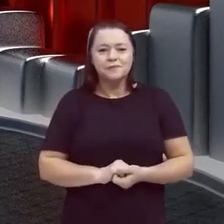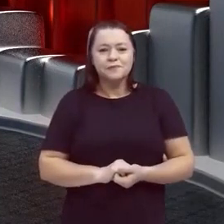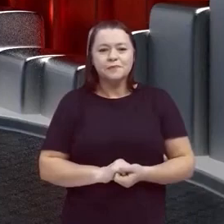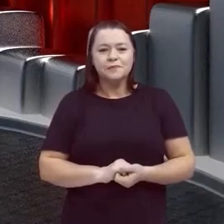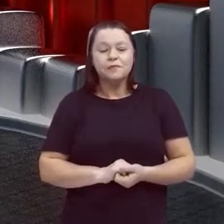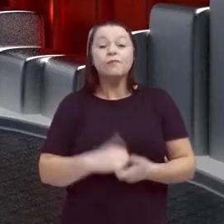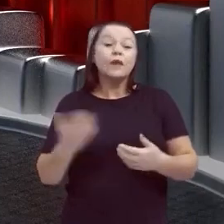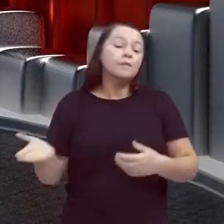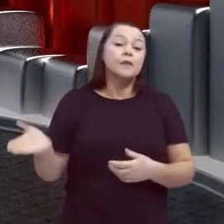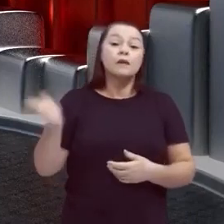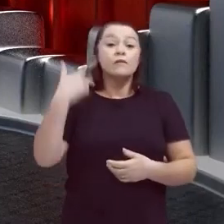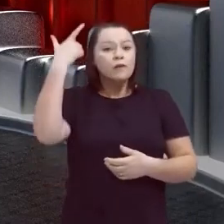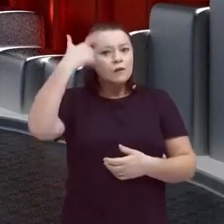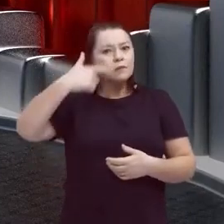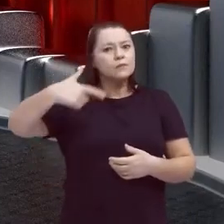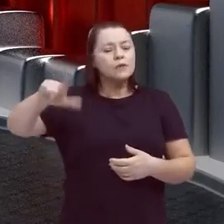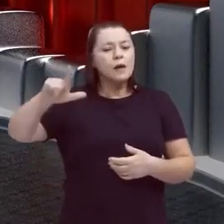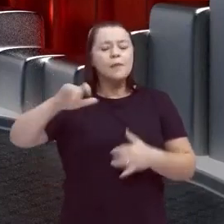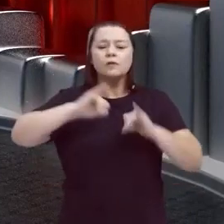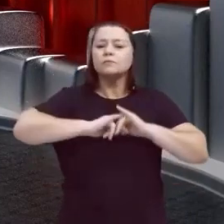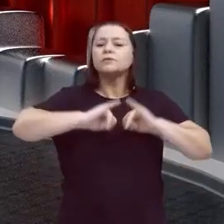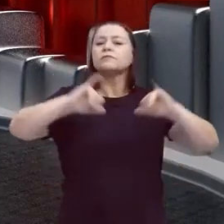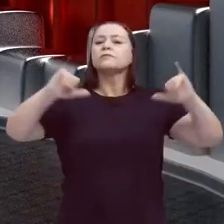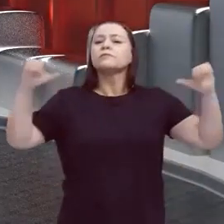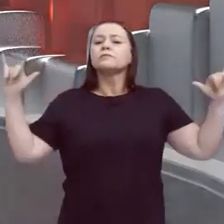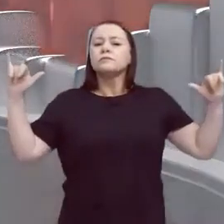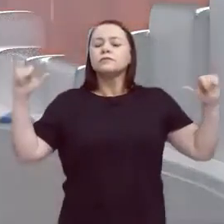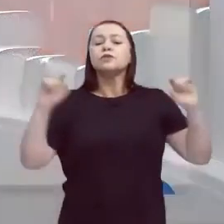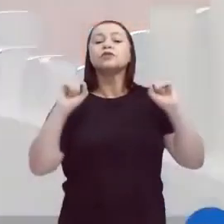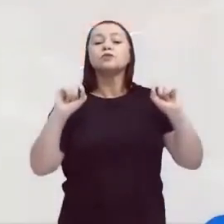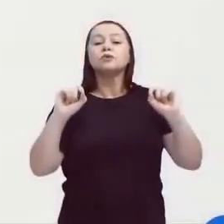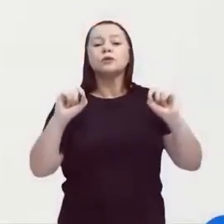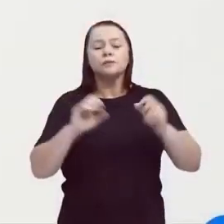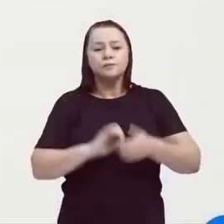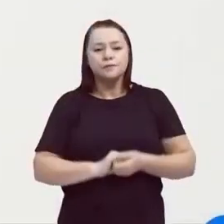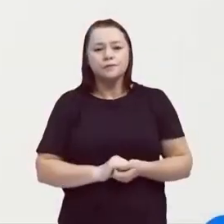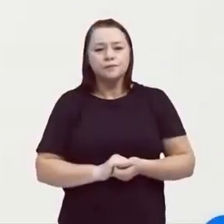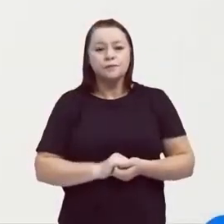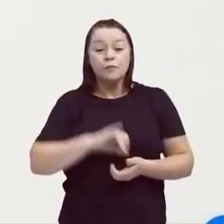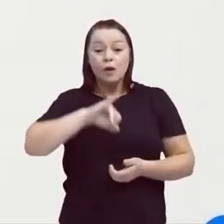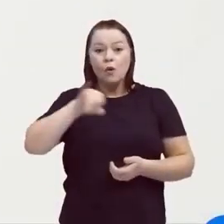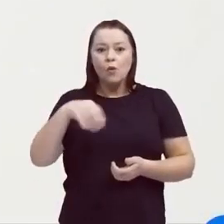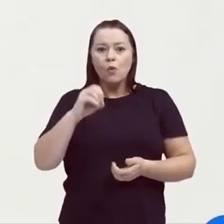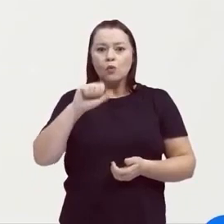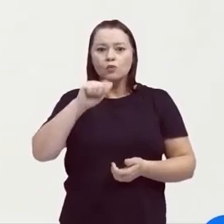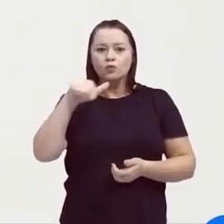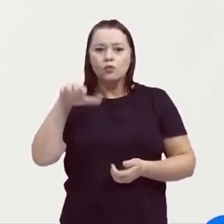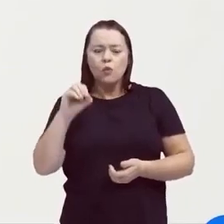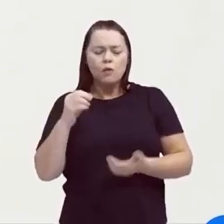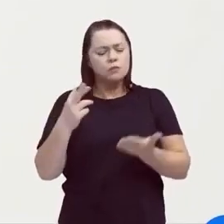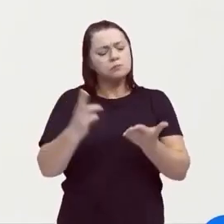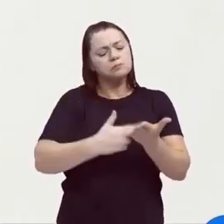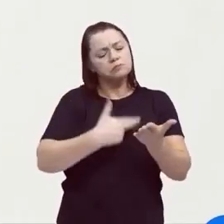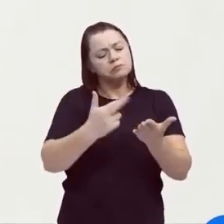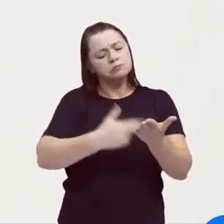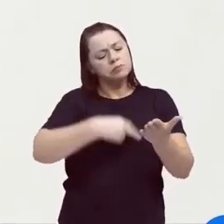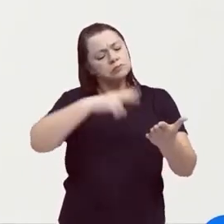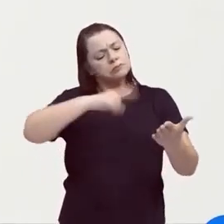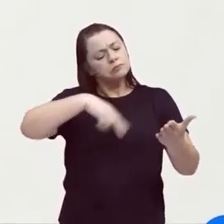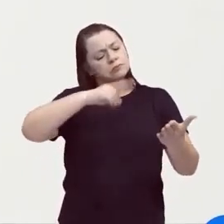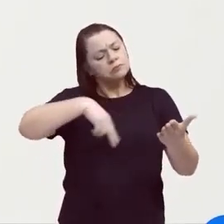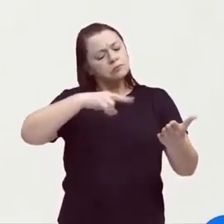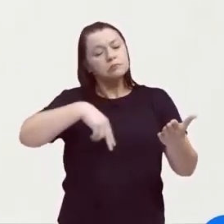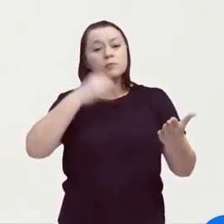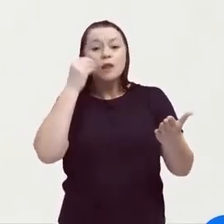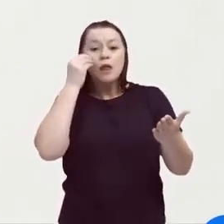E vamos à nossa próxima notícia. Nossa próxima notícia diz o seguinte: o João leu uma revista e viu uma tabela